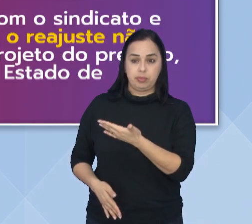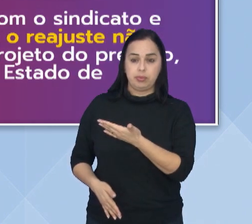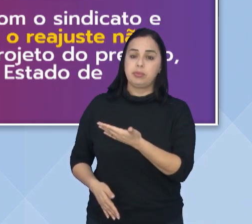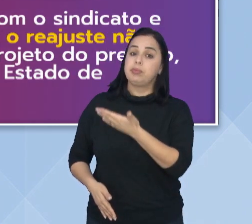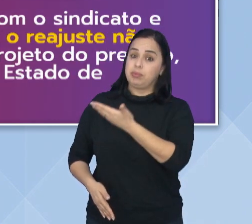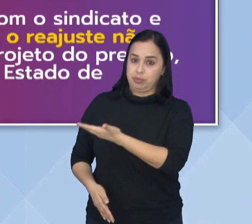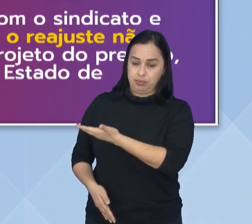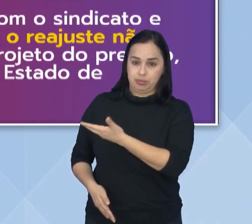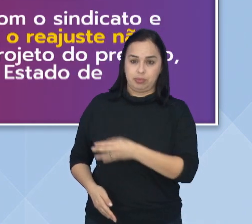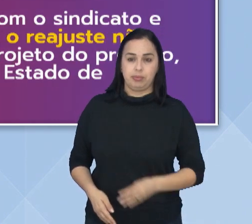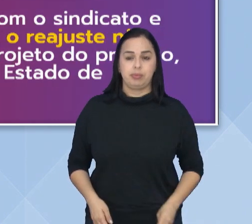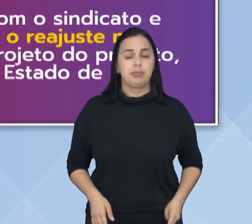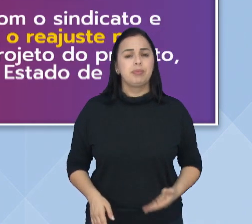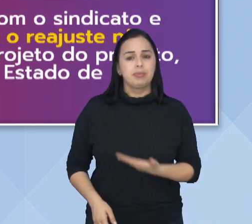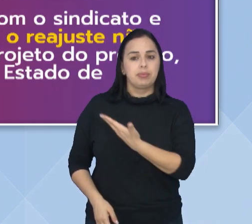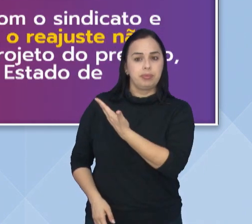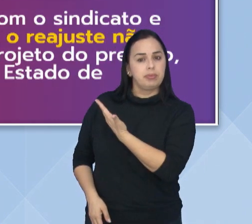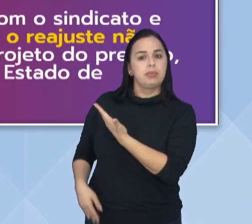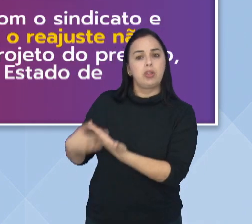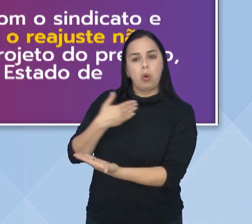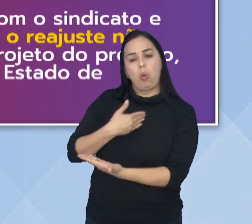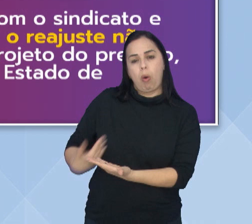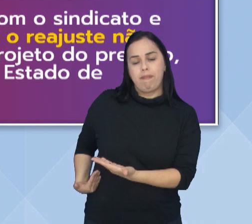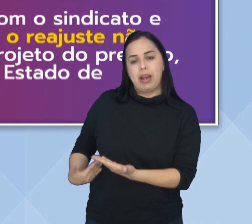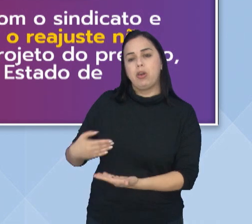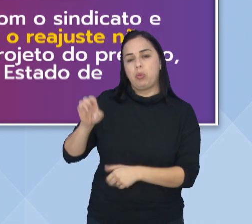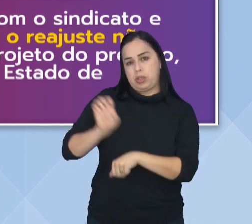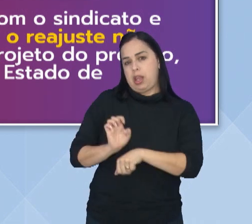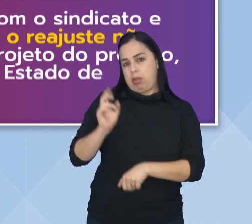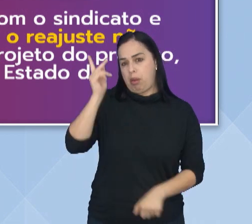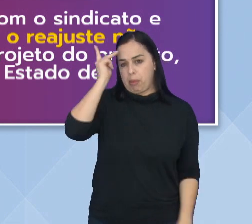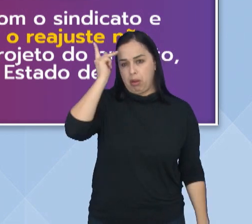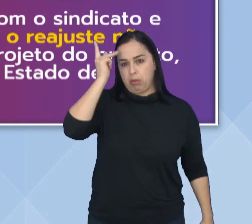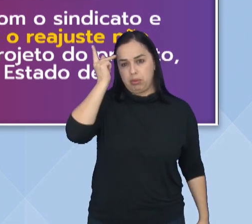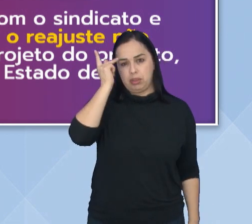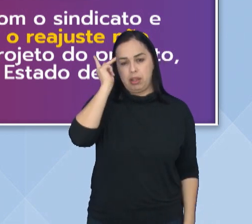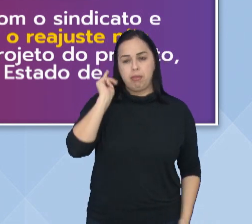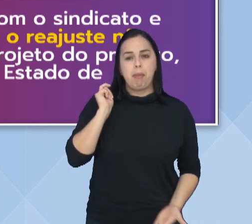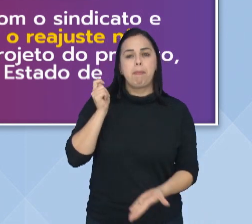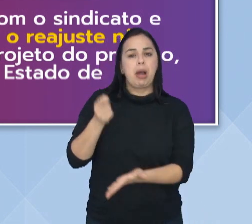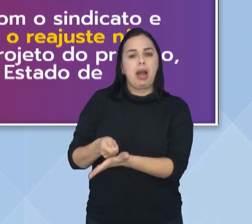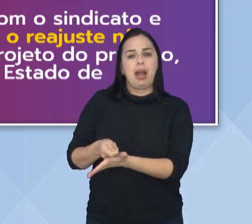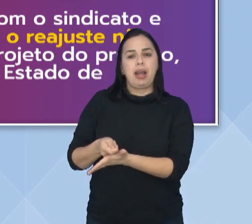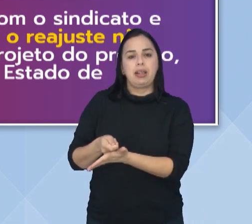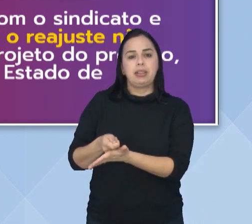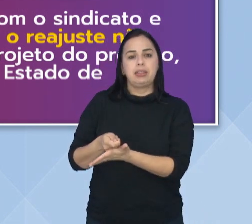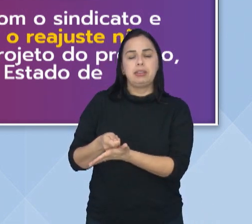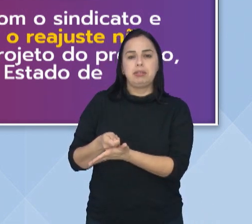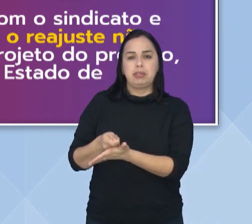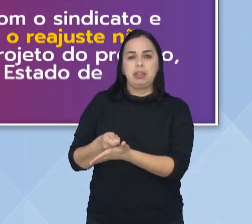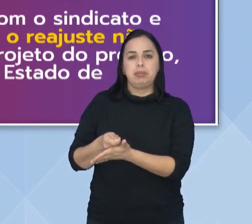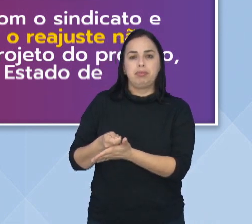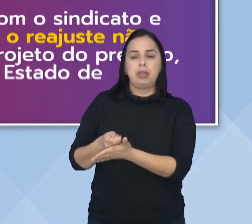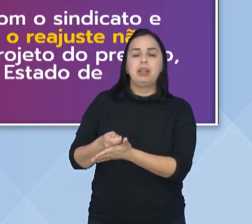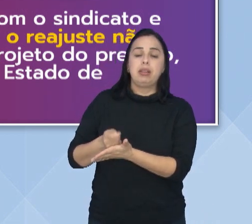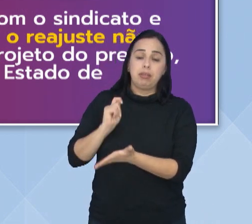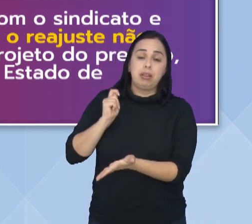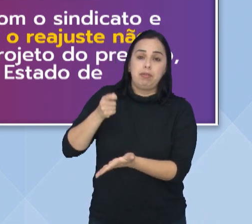a próxima. Aqui, o governo estadual, ele está pagando retroativo